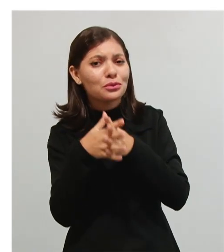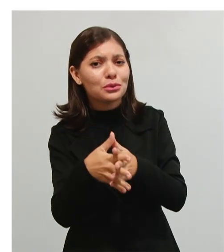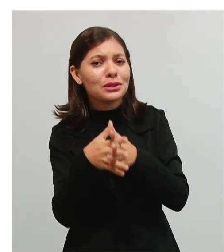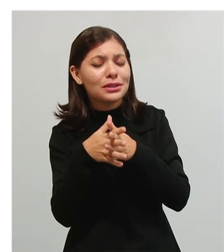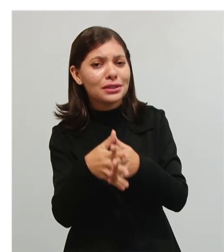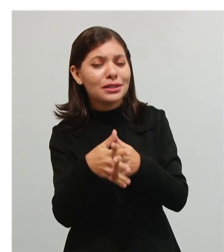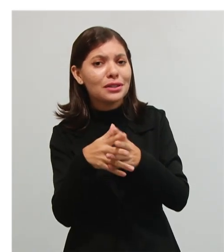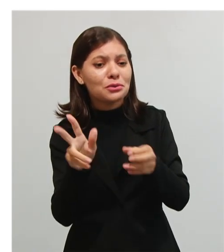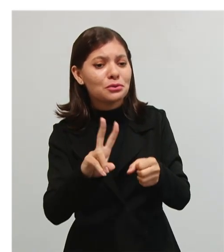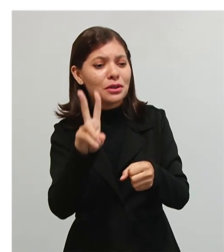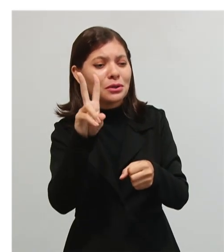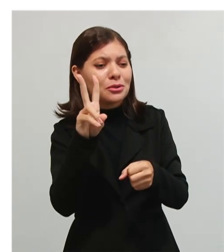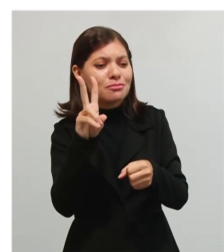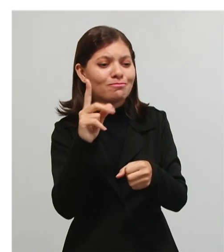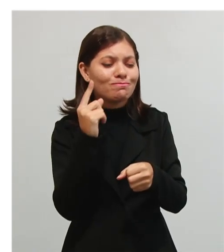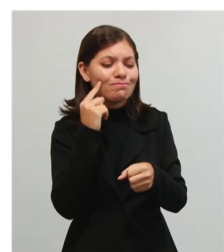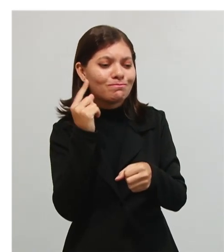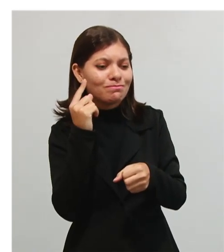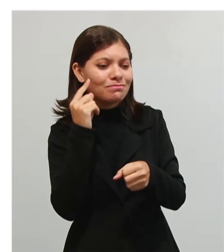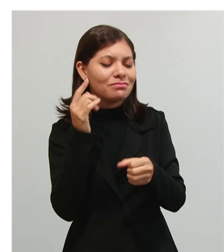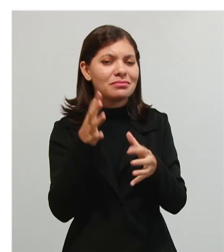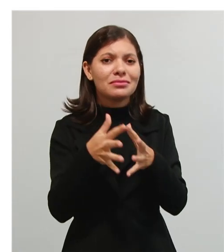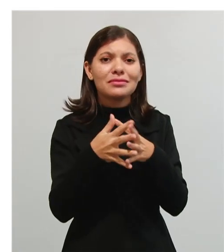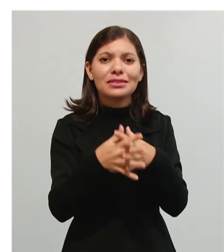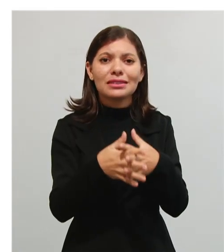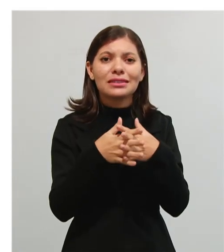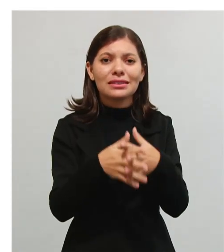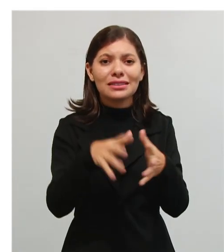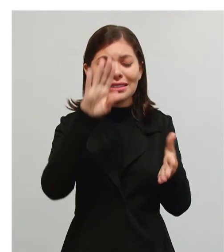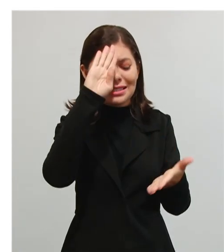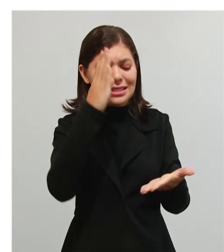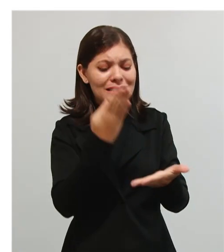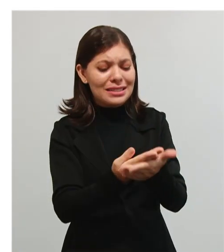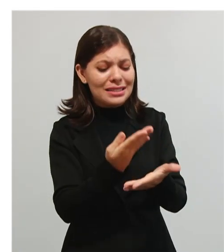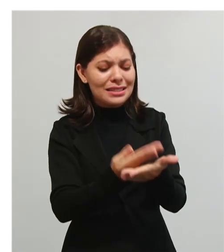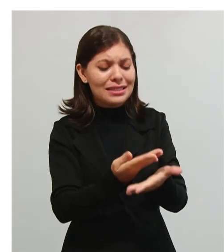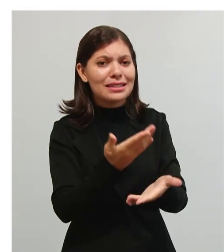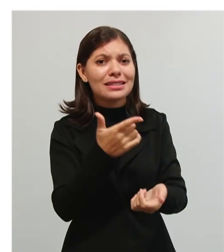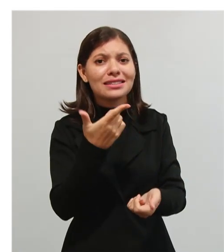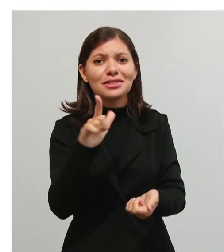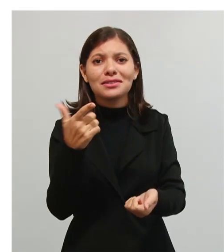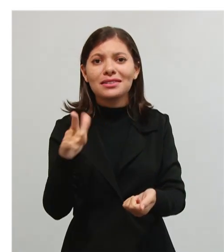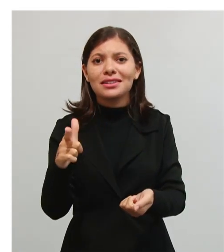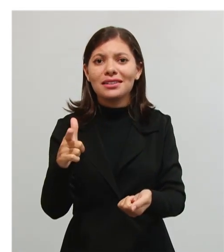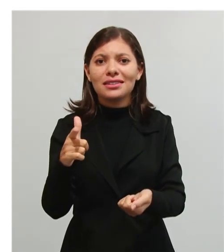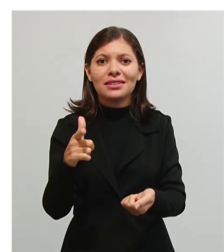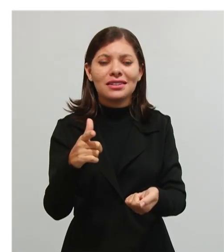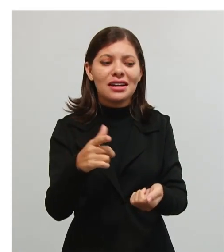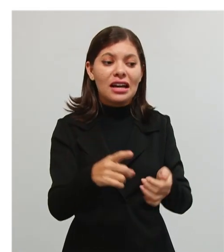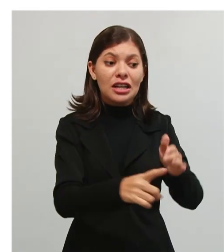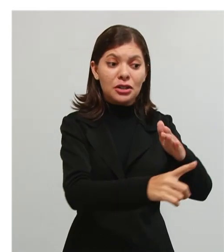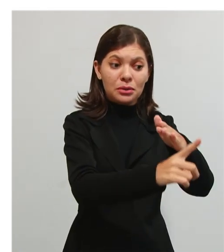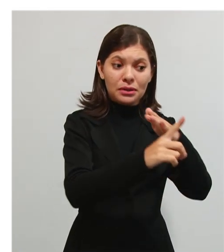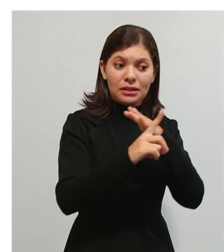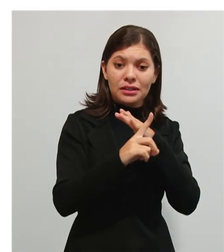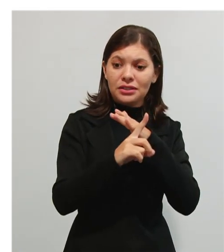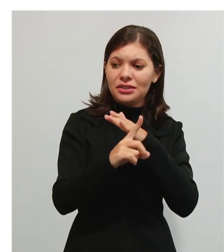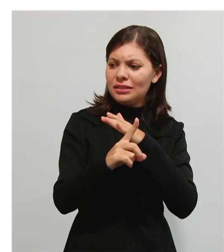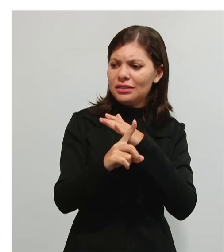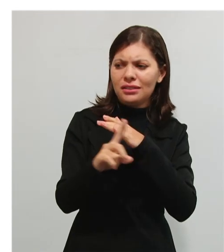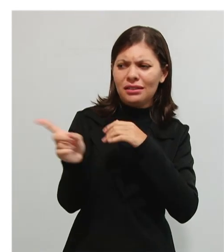dizer o valor total da dívida. Incertezas podem levar o cliente a contestar a